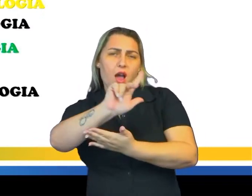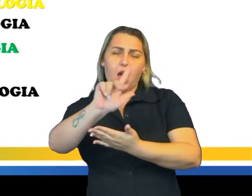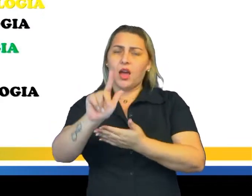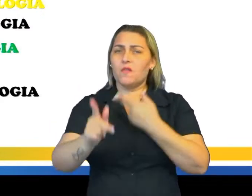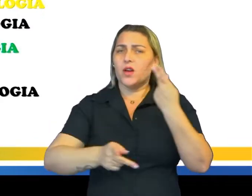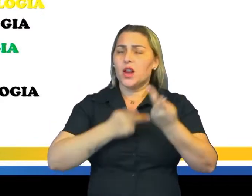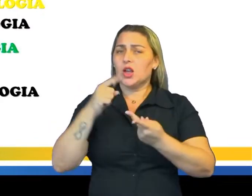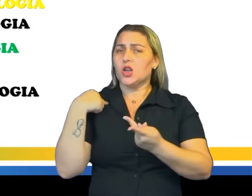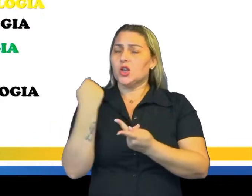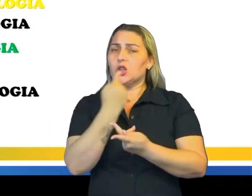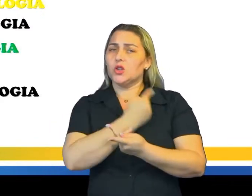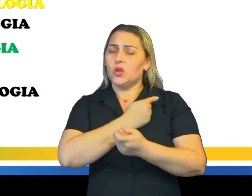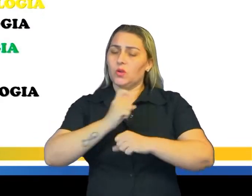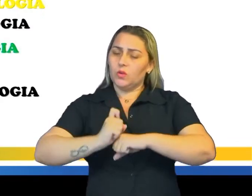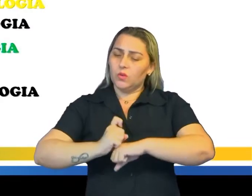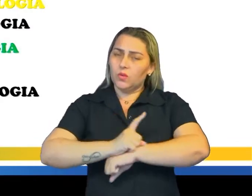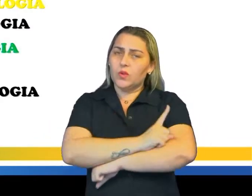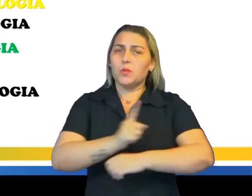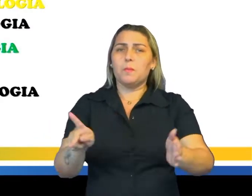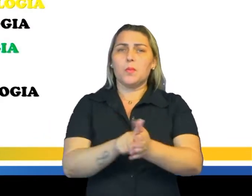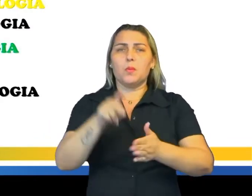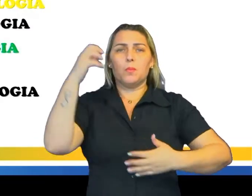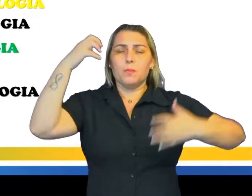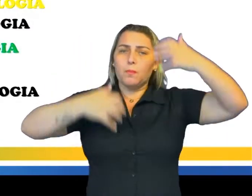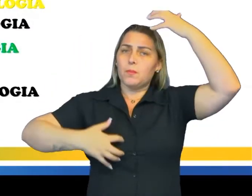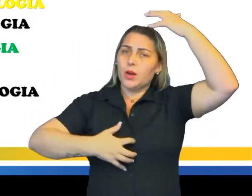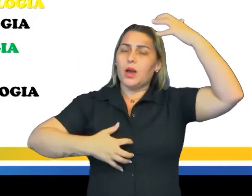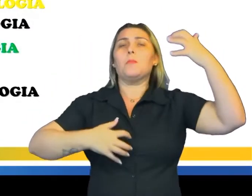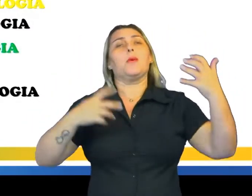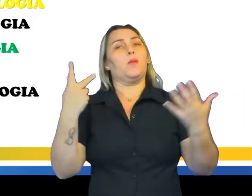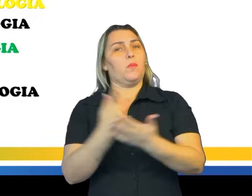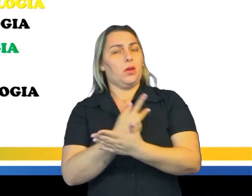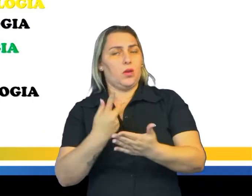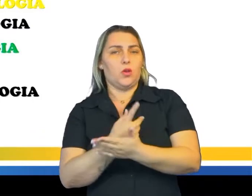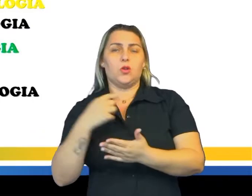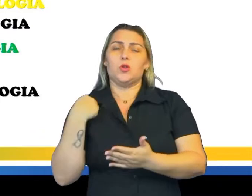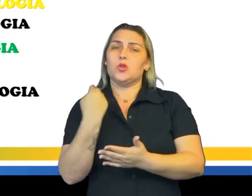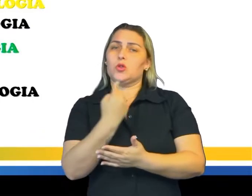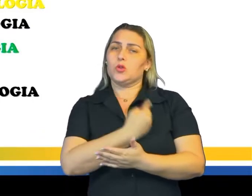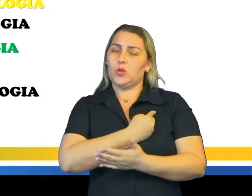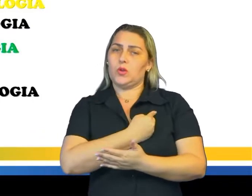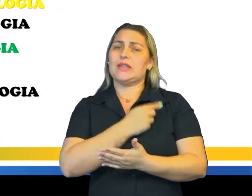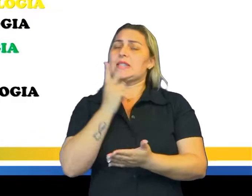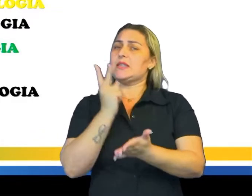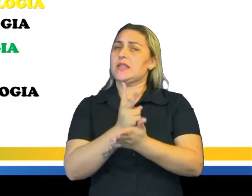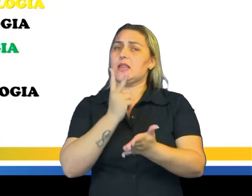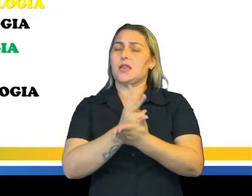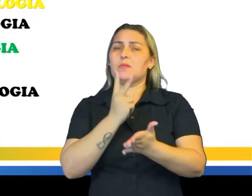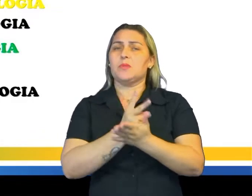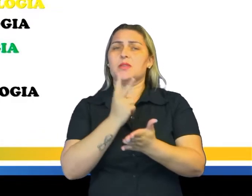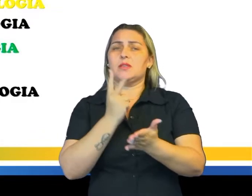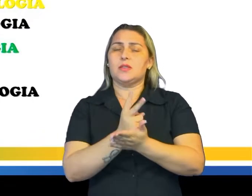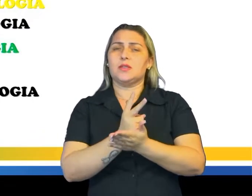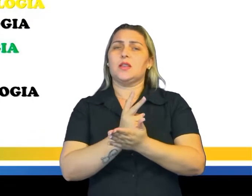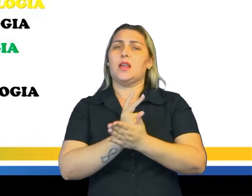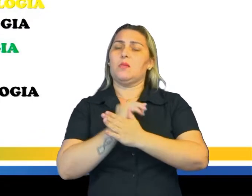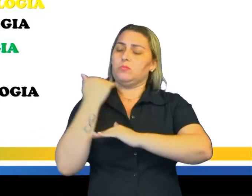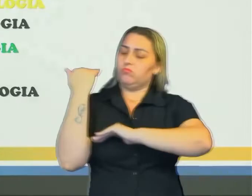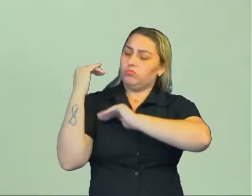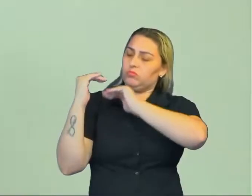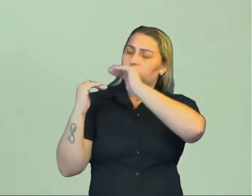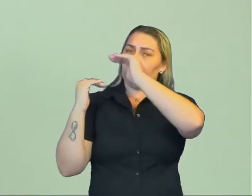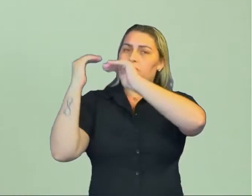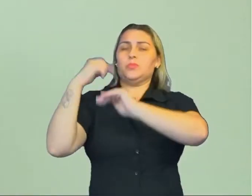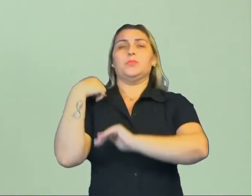coisas dizendo que nós evoluímos do macaco. Isso aí é um erro. Nós somos seres que estamos sempre em processos evolutivos